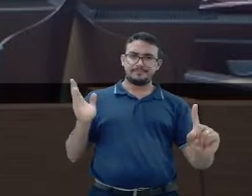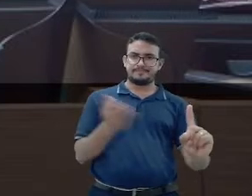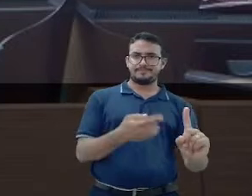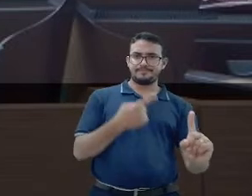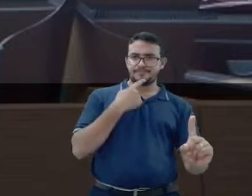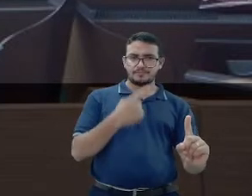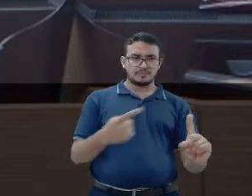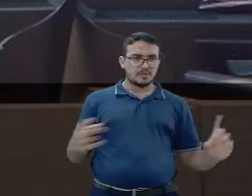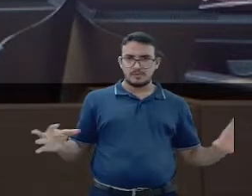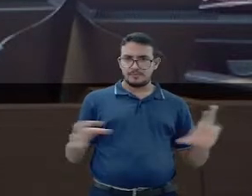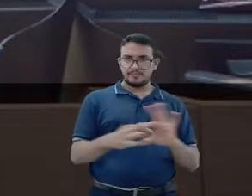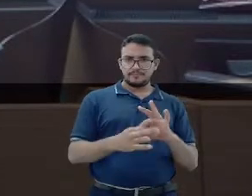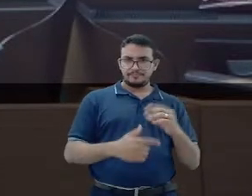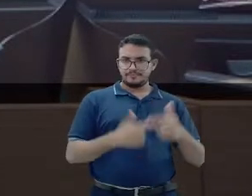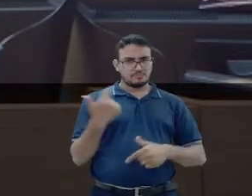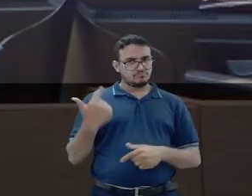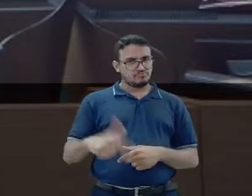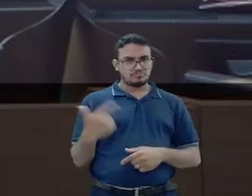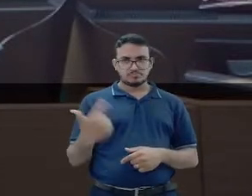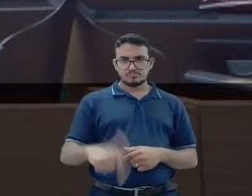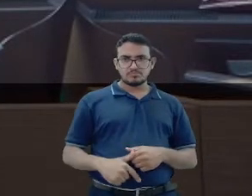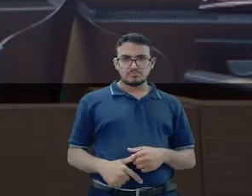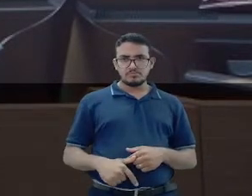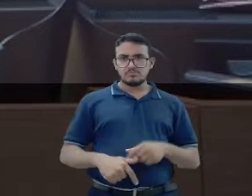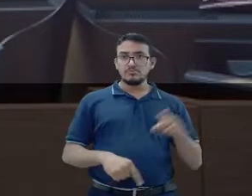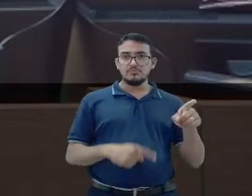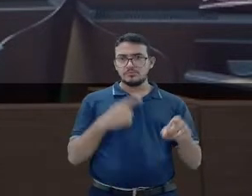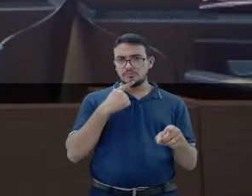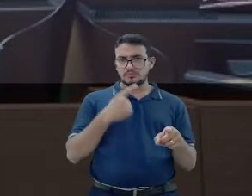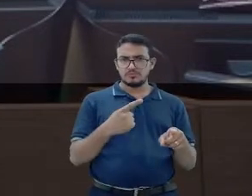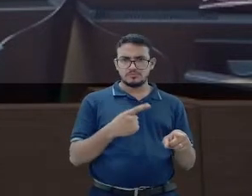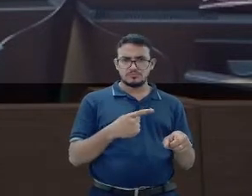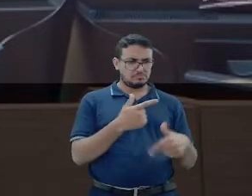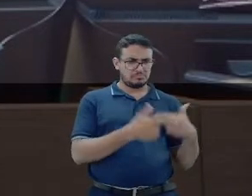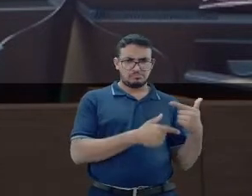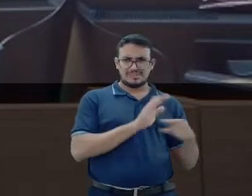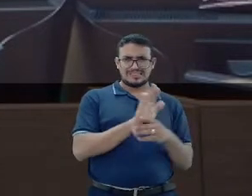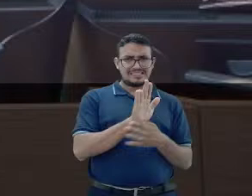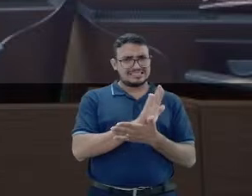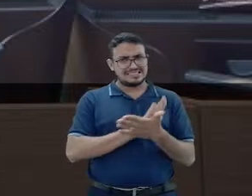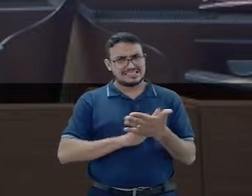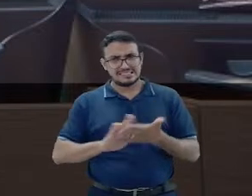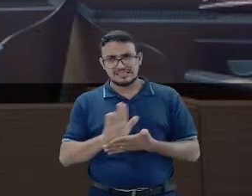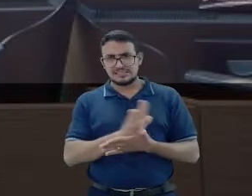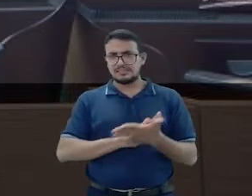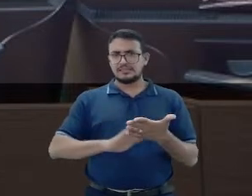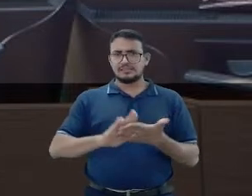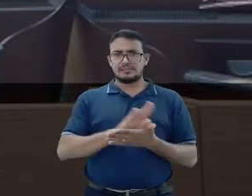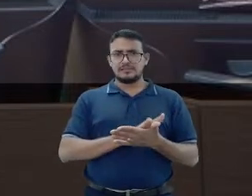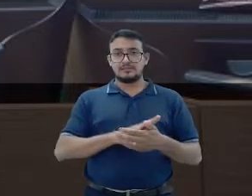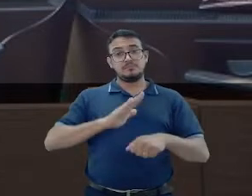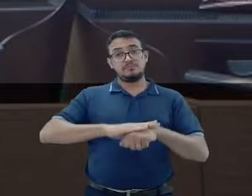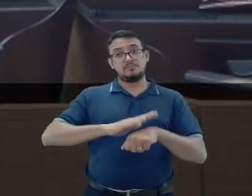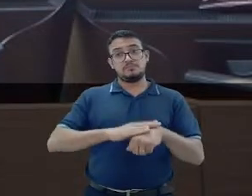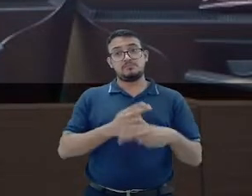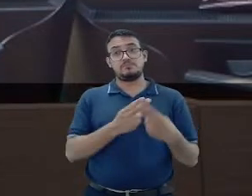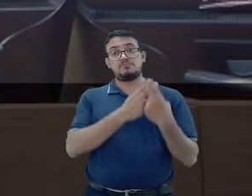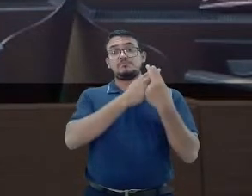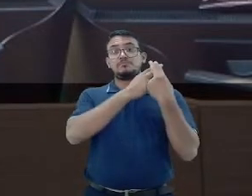empregatício e não tendo admitido qualquer forma de prestação de serviço, o ônus da prova